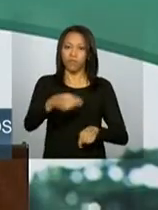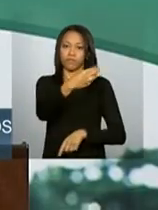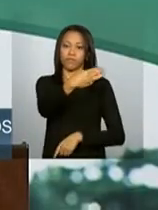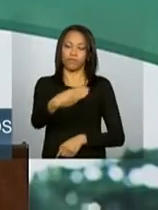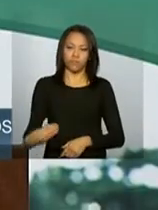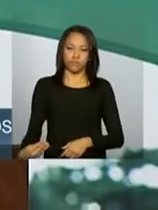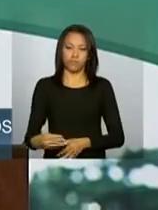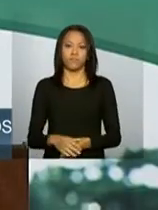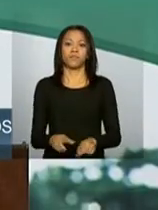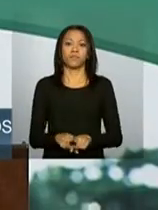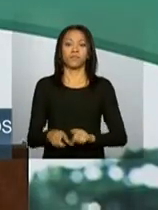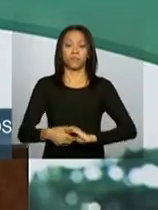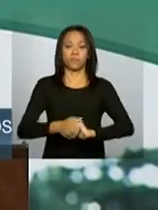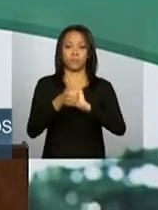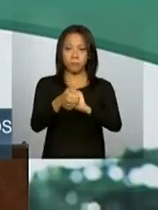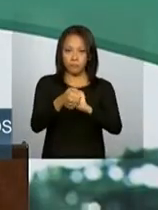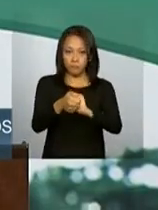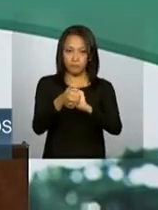cumprimentar